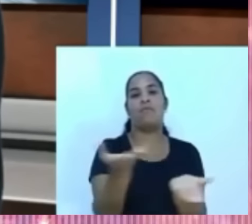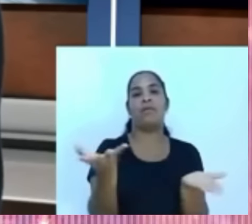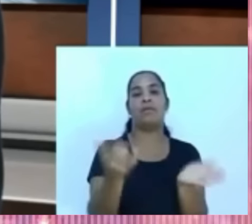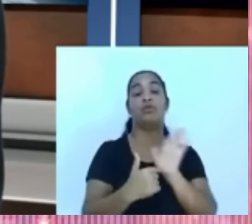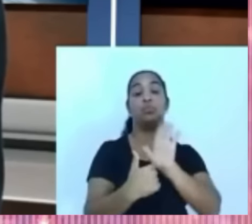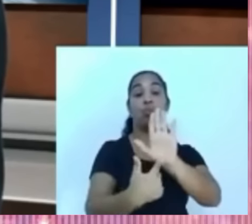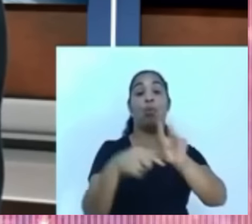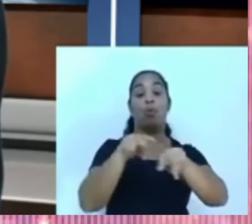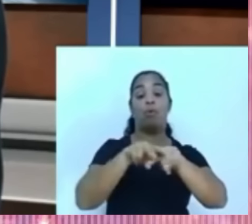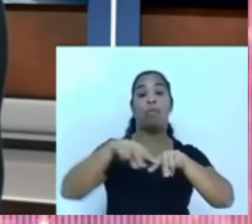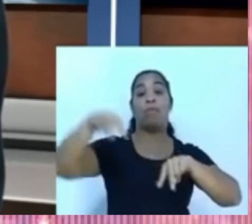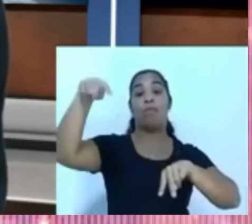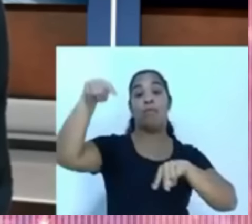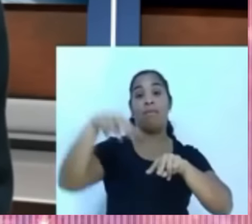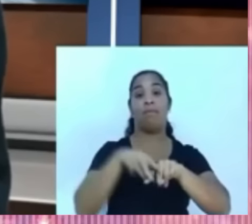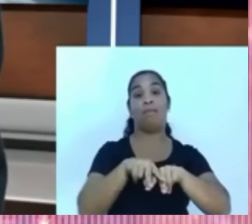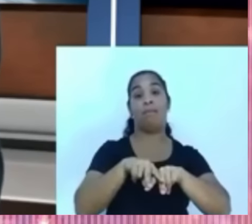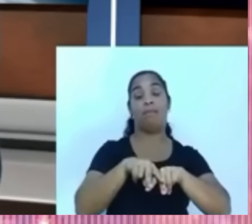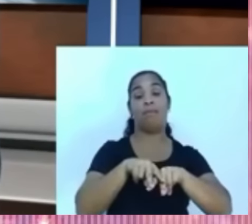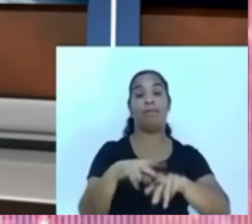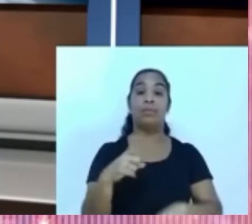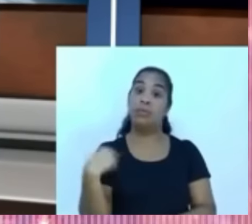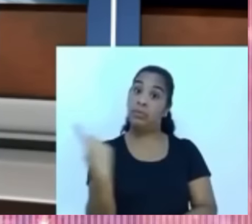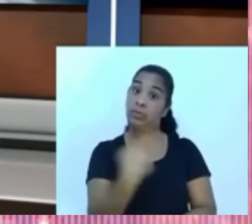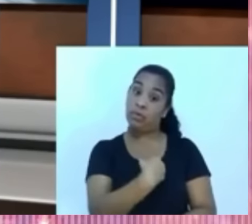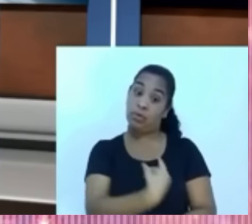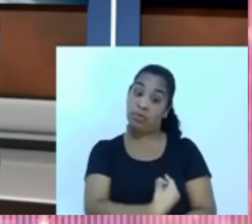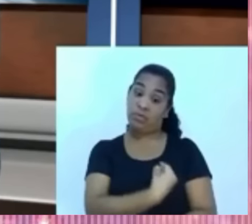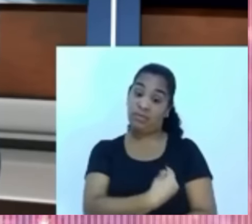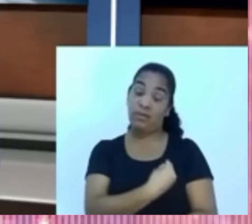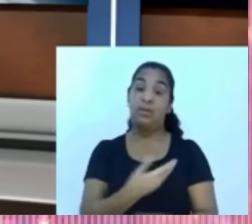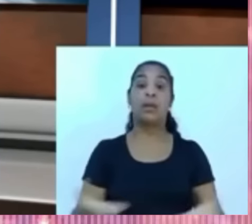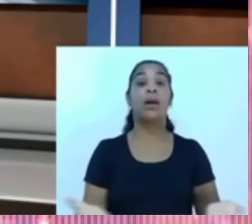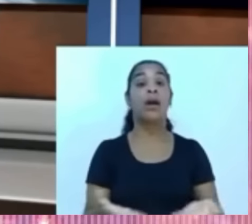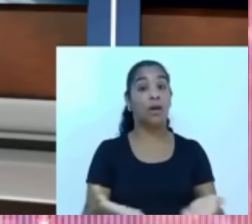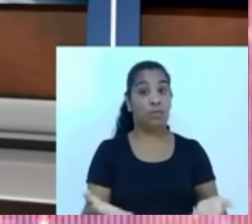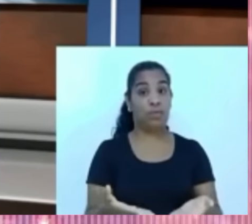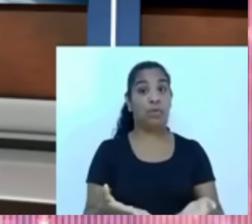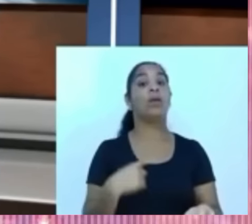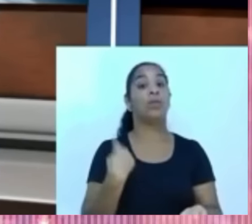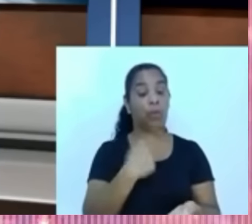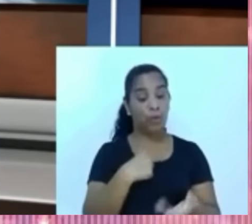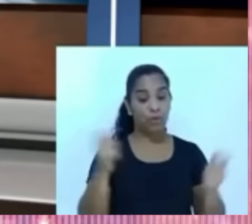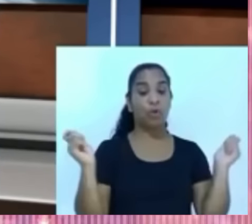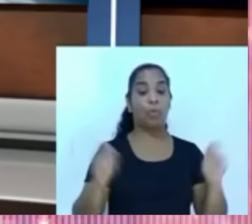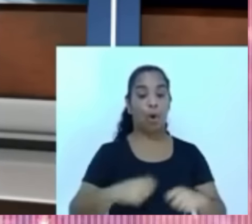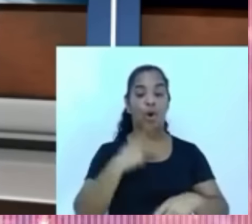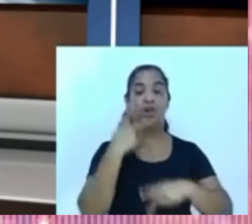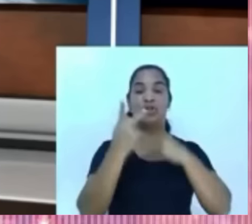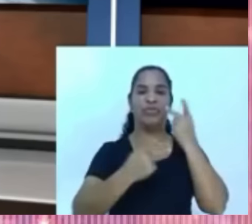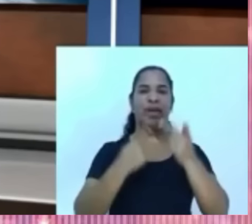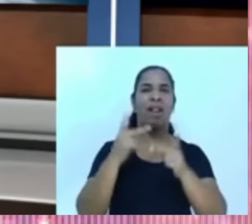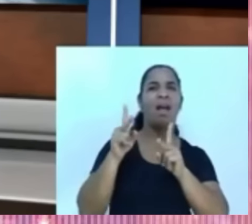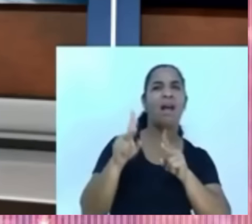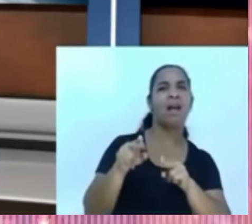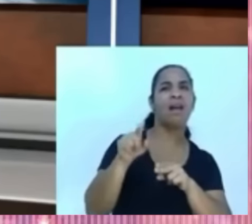alma nossas vidas digamos agora não com schopenhauer